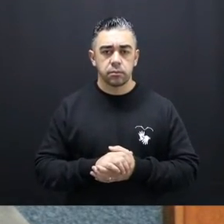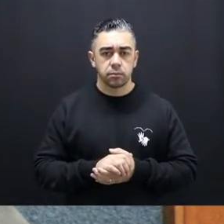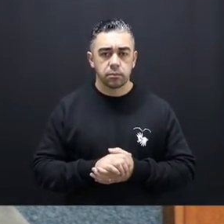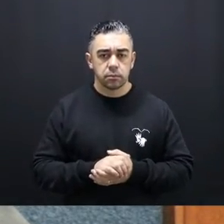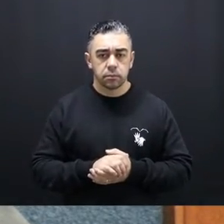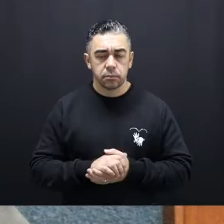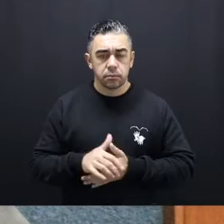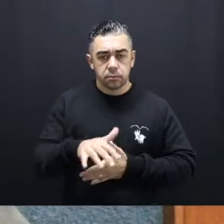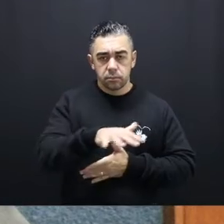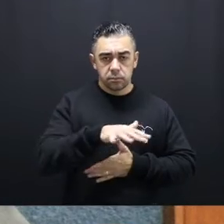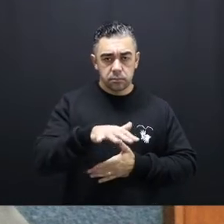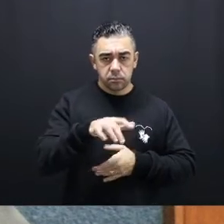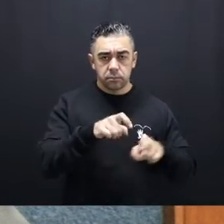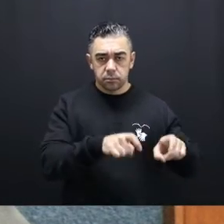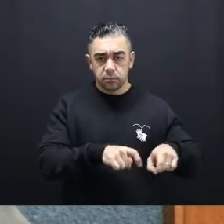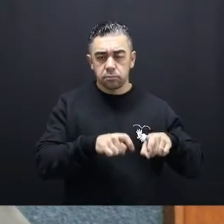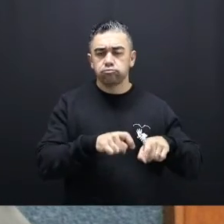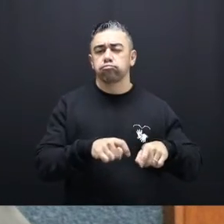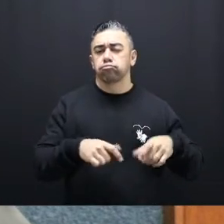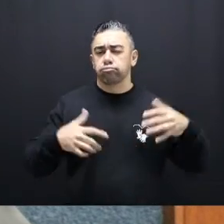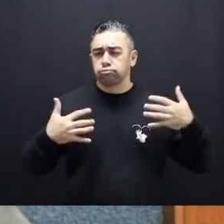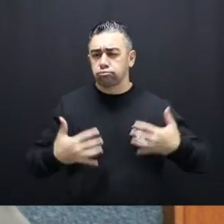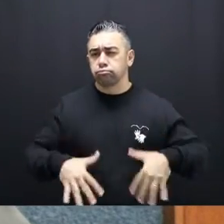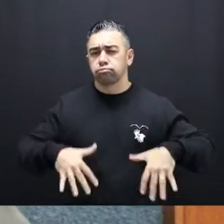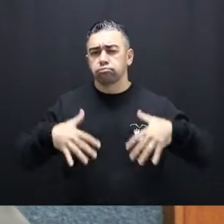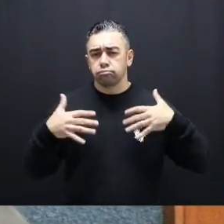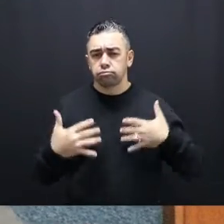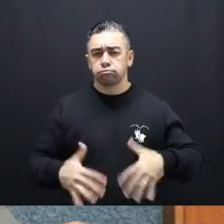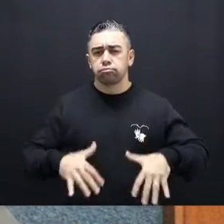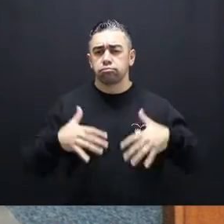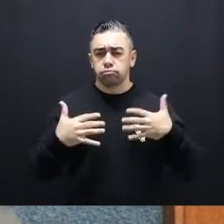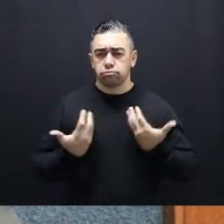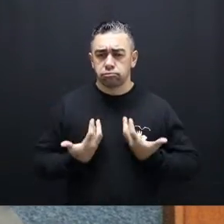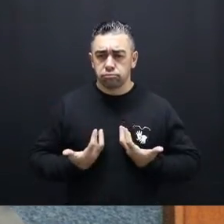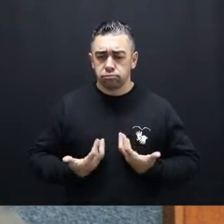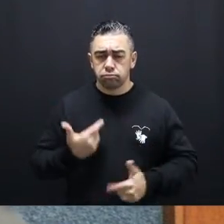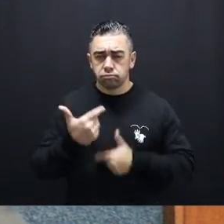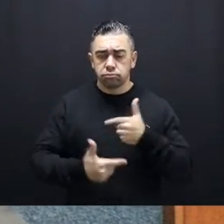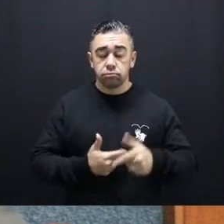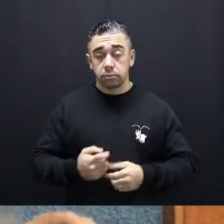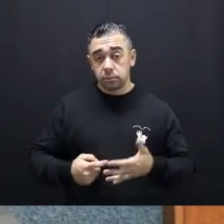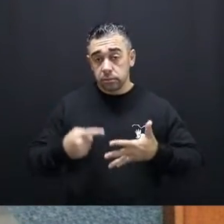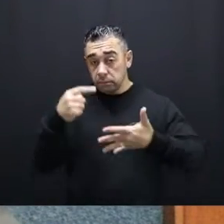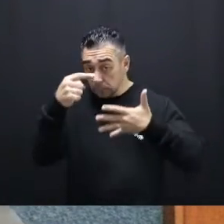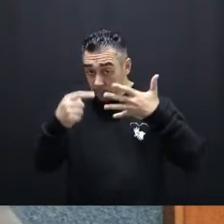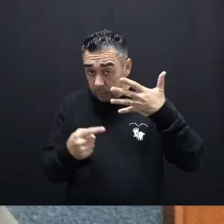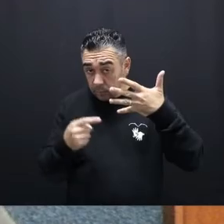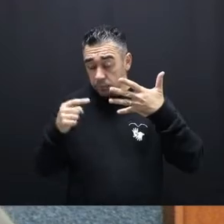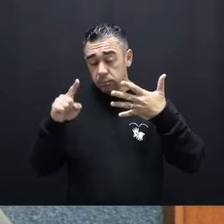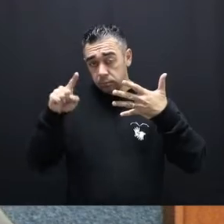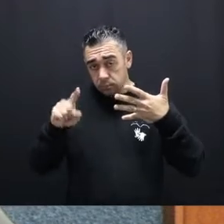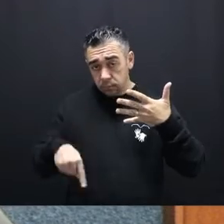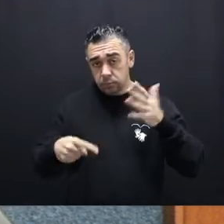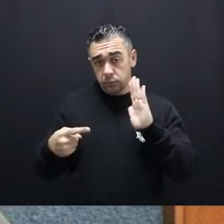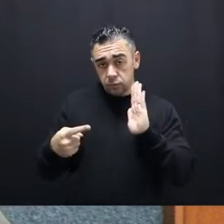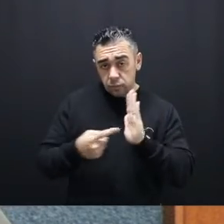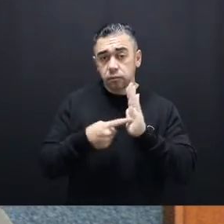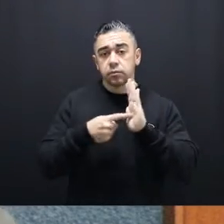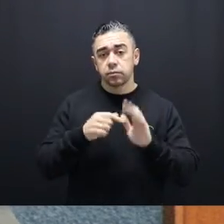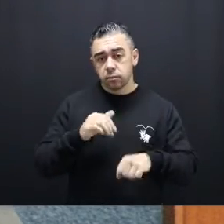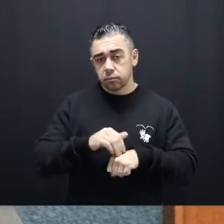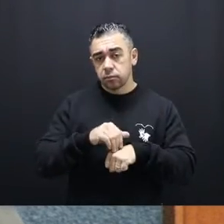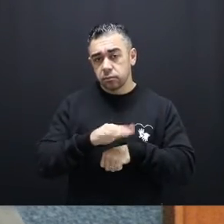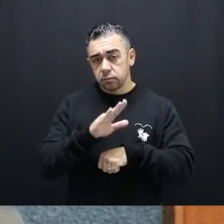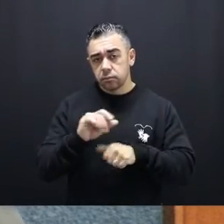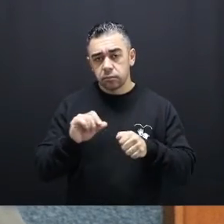a área rural gera uma demanda Uma demanda tanto que cinco indicações são épocas faz muito